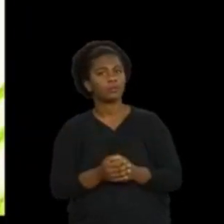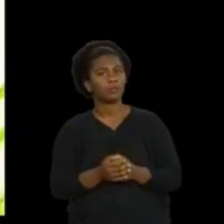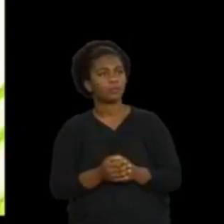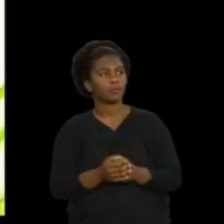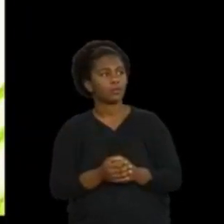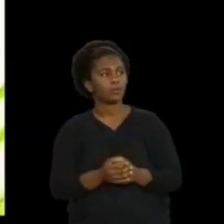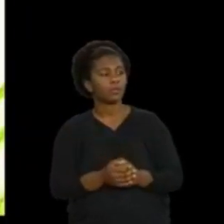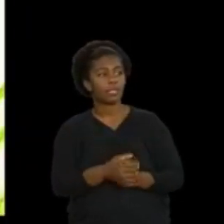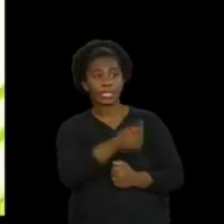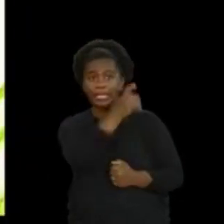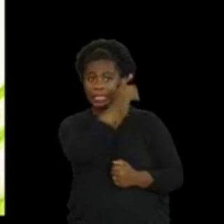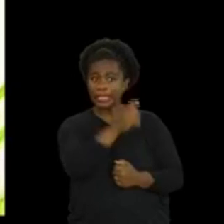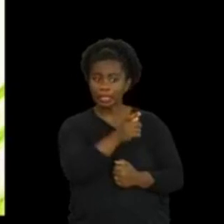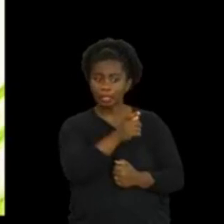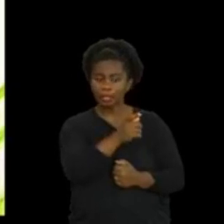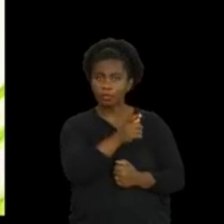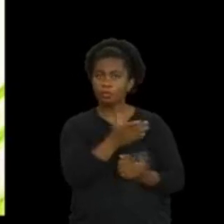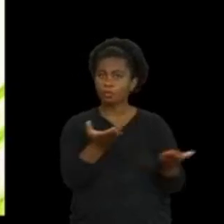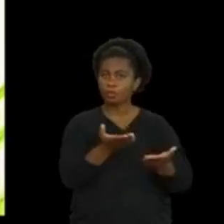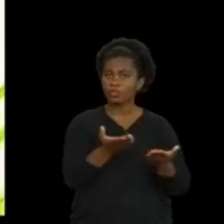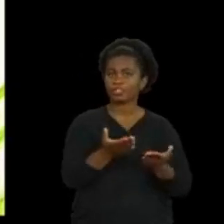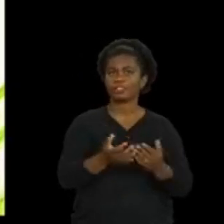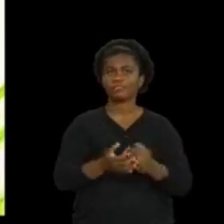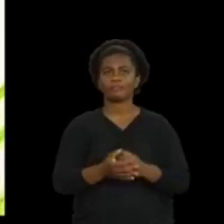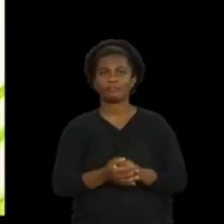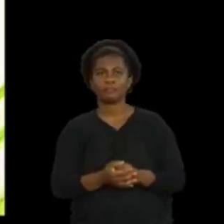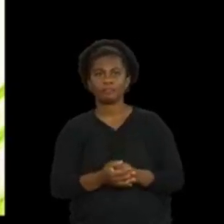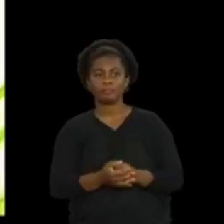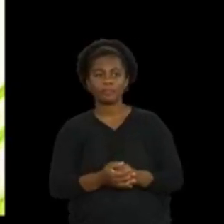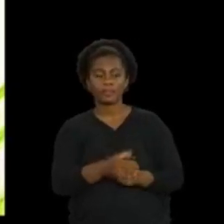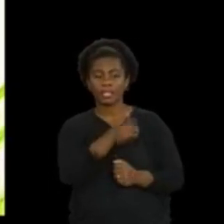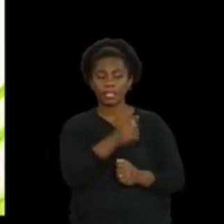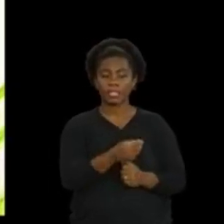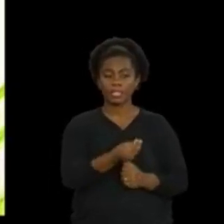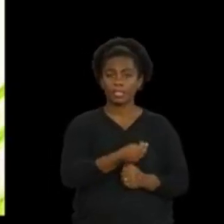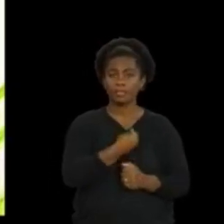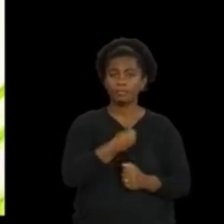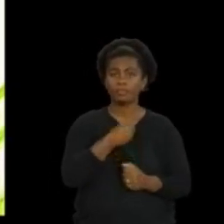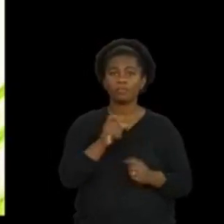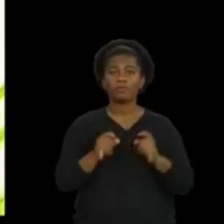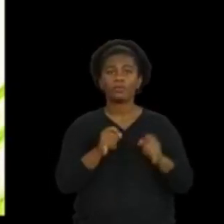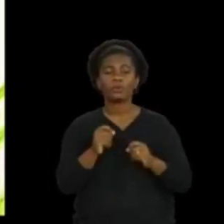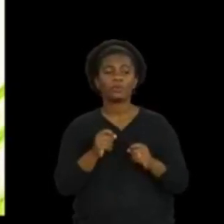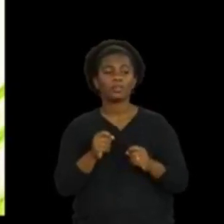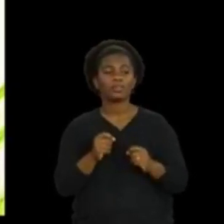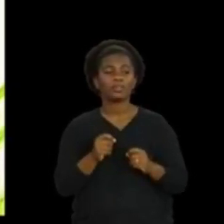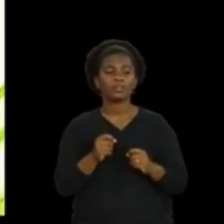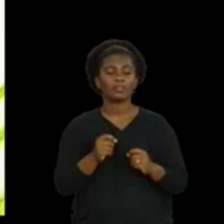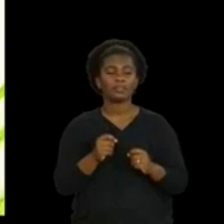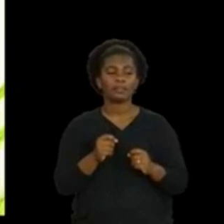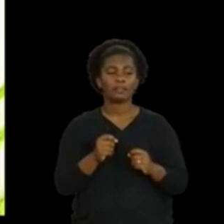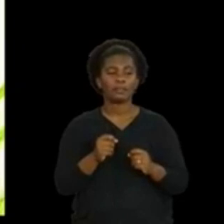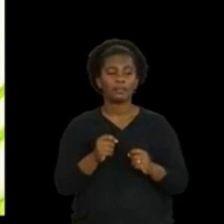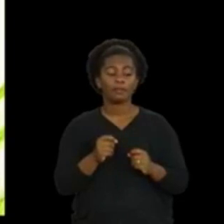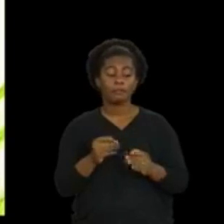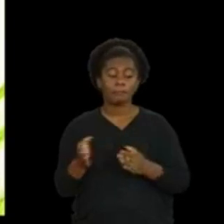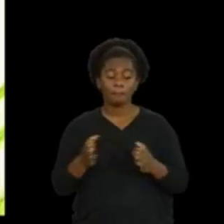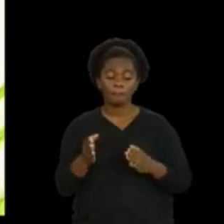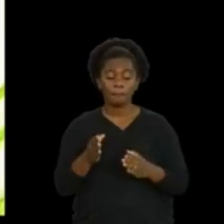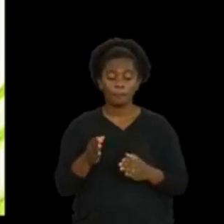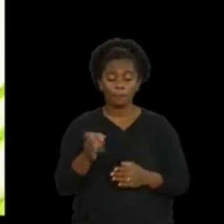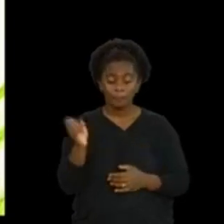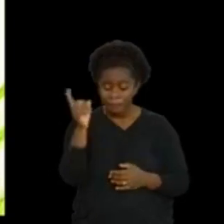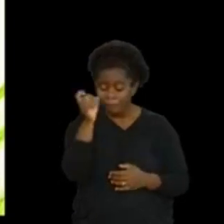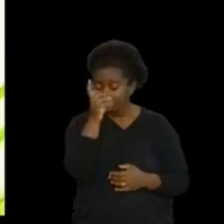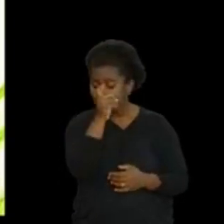Ele viveu situações difíceis, ele